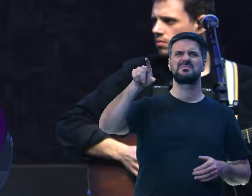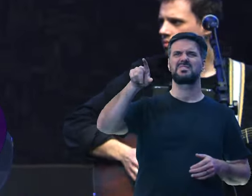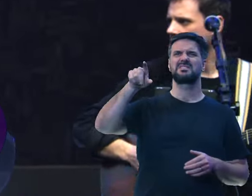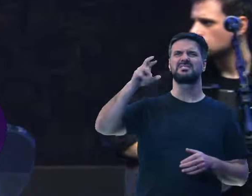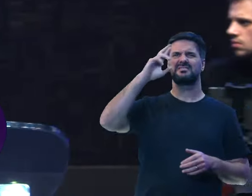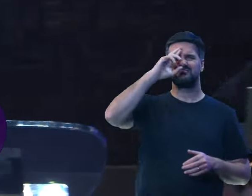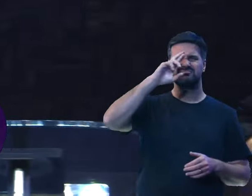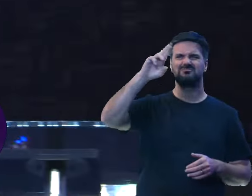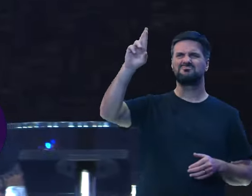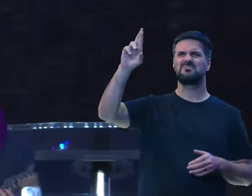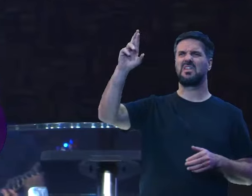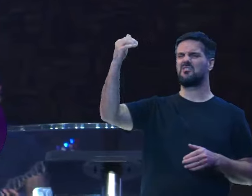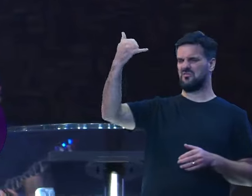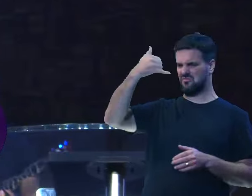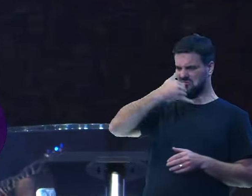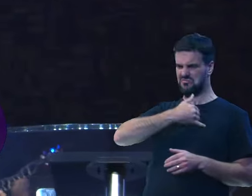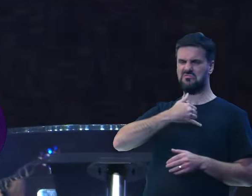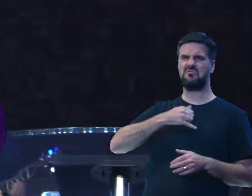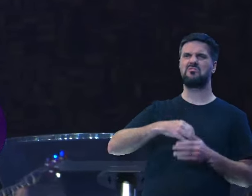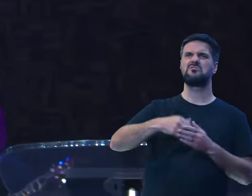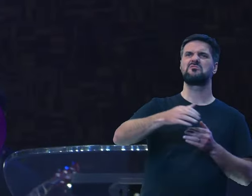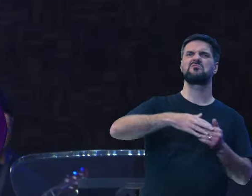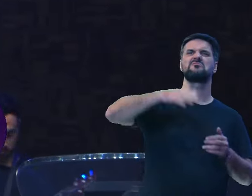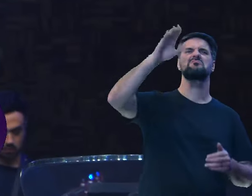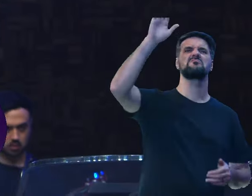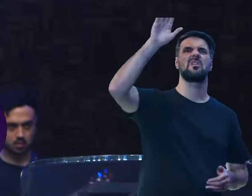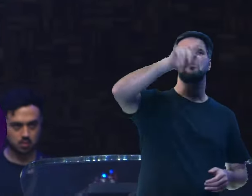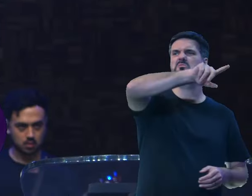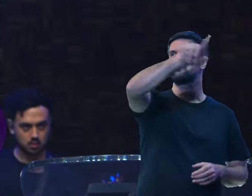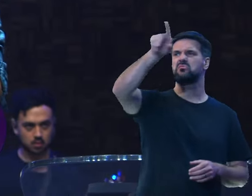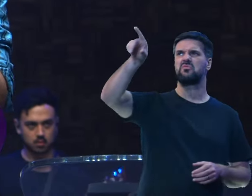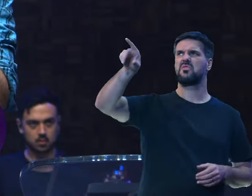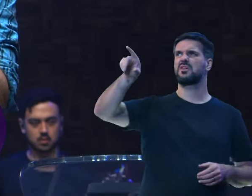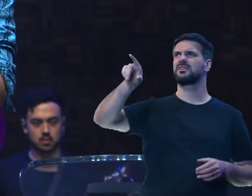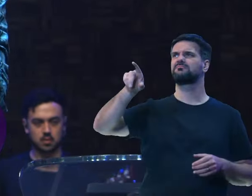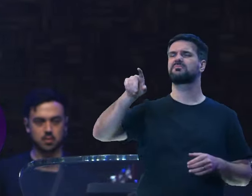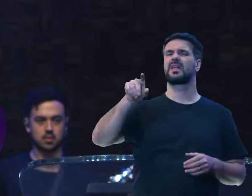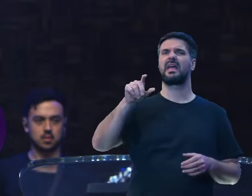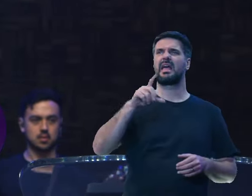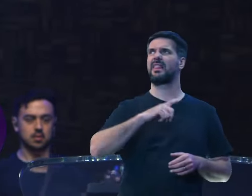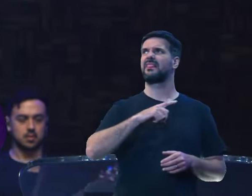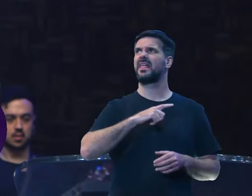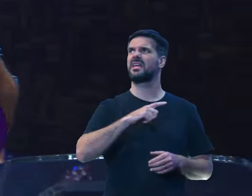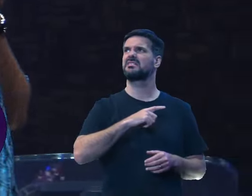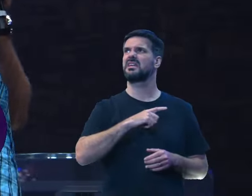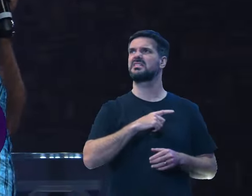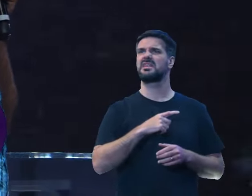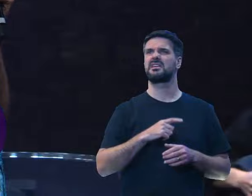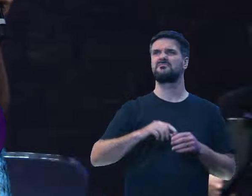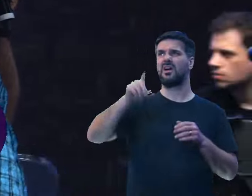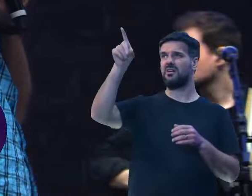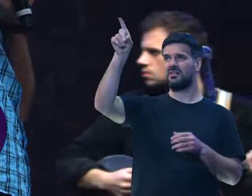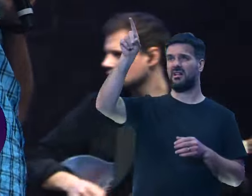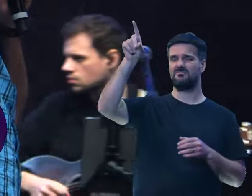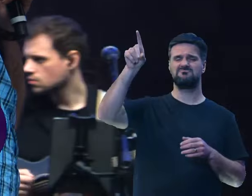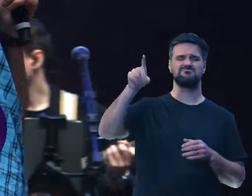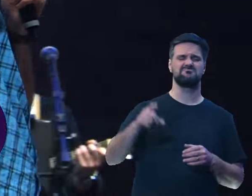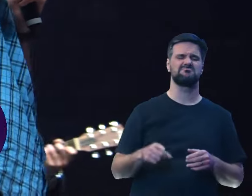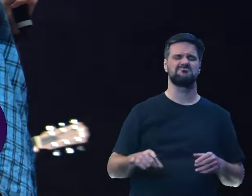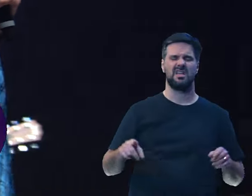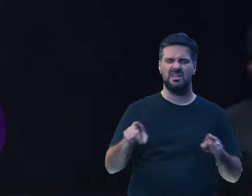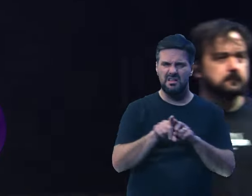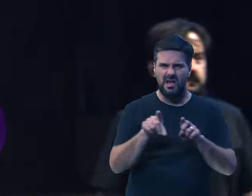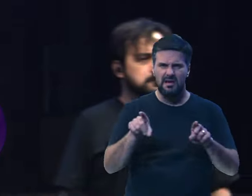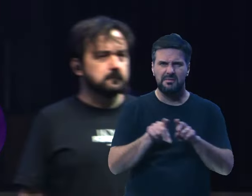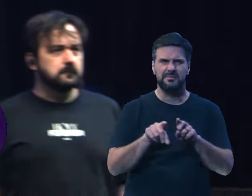mão bem alto, porque eu quero orar por você. Deus te abençoe lá atrás. Tem mais alguém? Levanta a mão bem alto. Deus te abençoe lá na galeria.